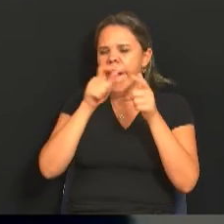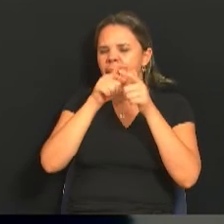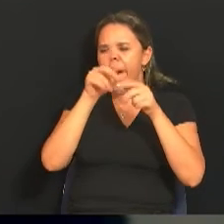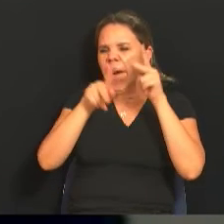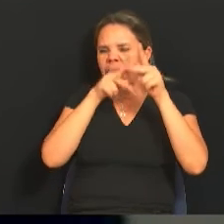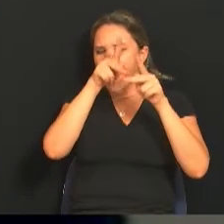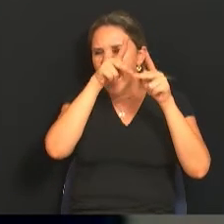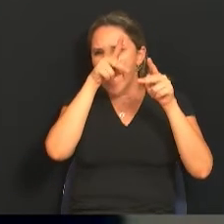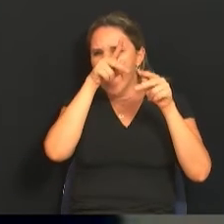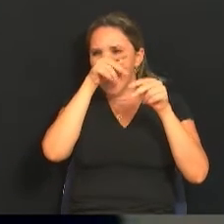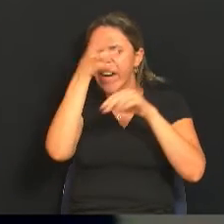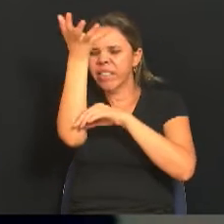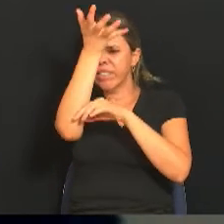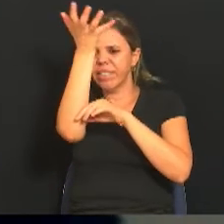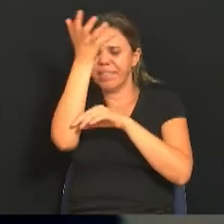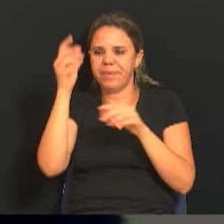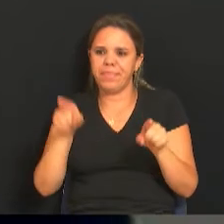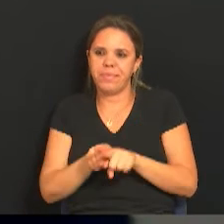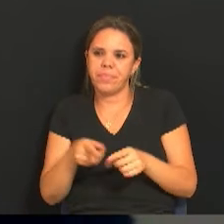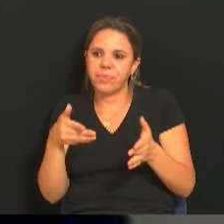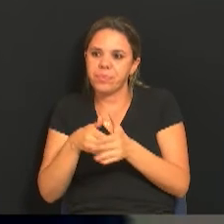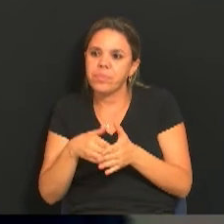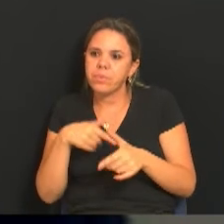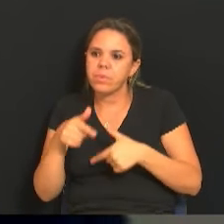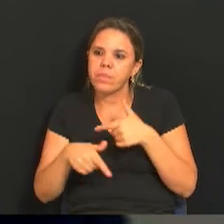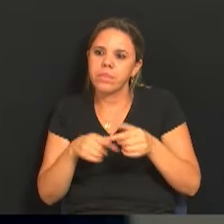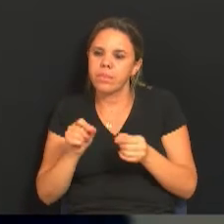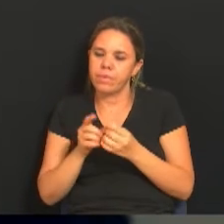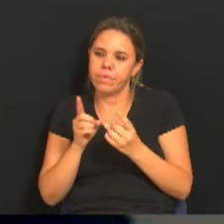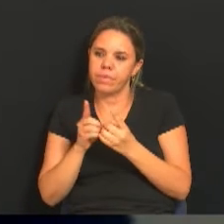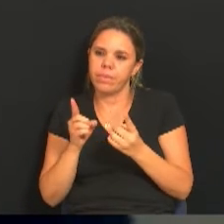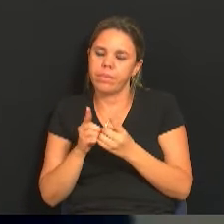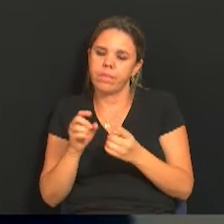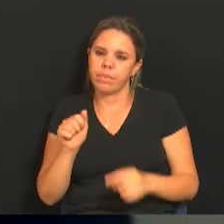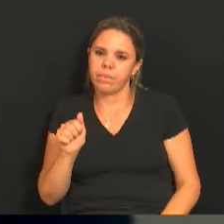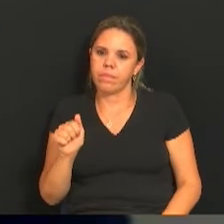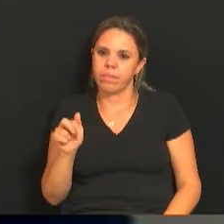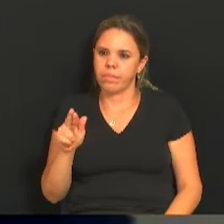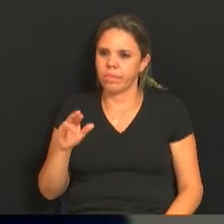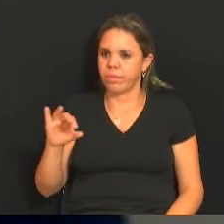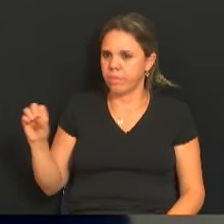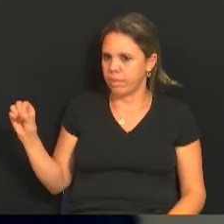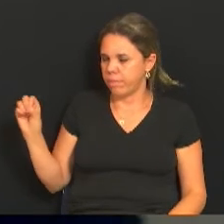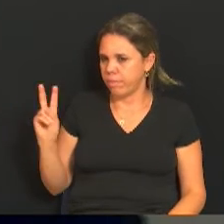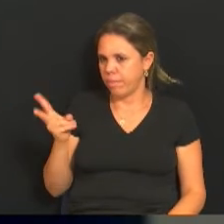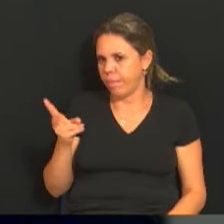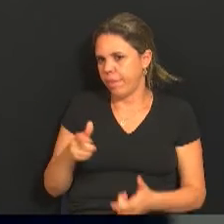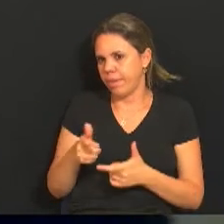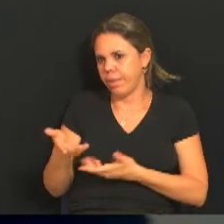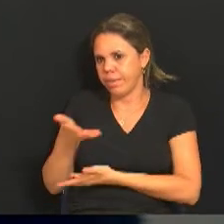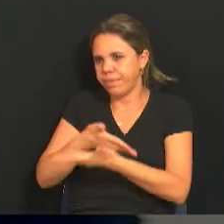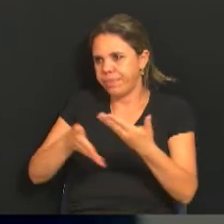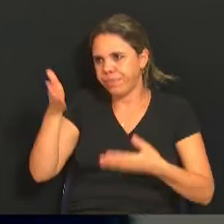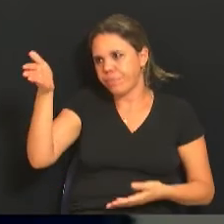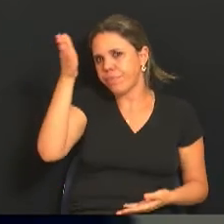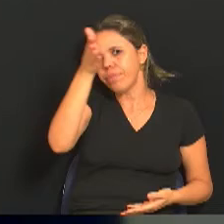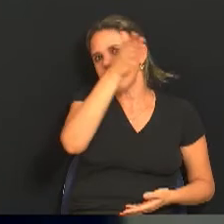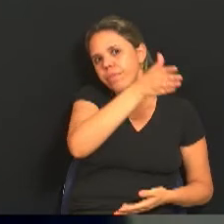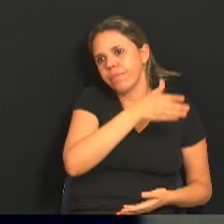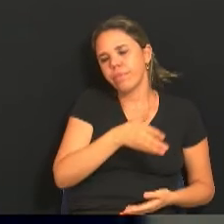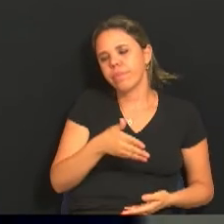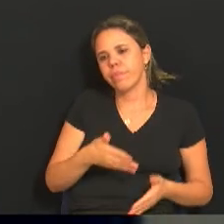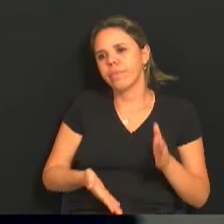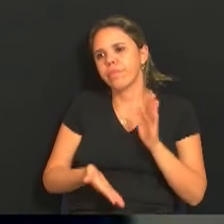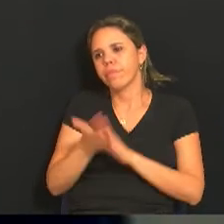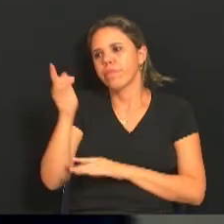população, inclusive dificulta o trabalho que foi colocado pelo seu Antônio, é que é uma população em constante itinerância. Então, uma parte dela vem